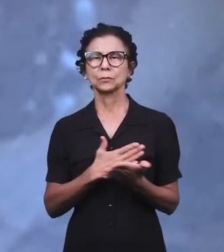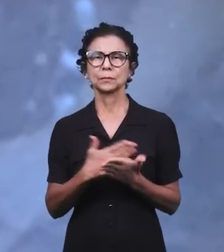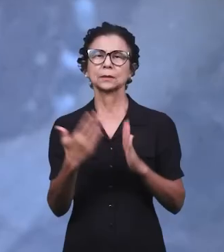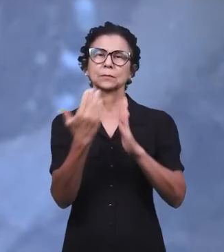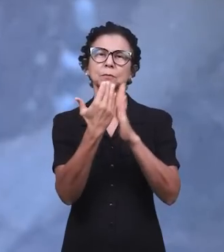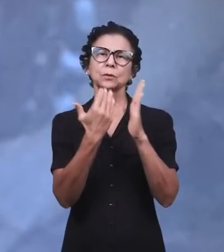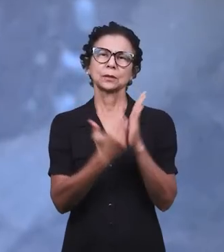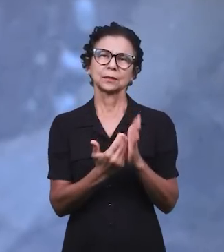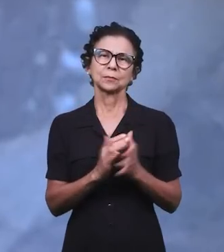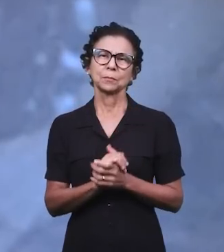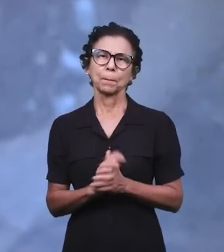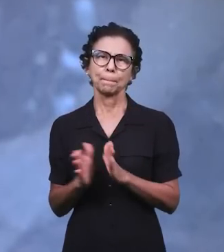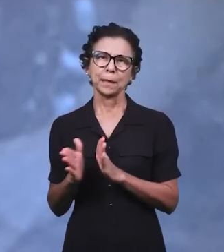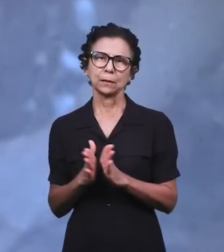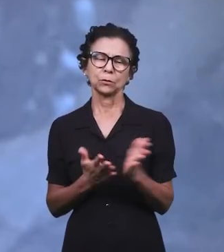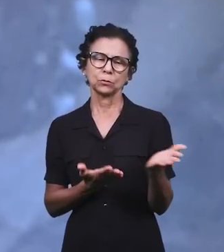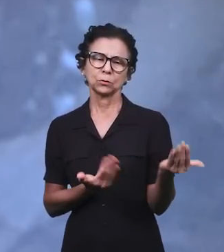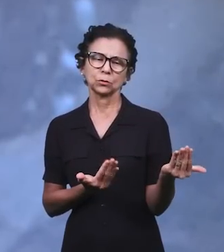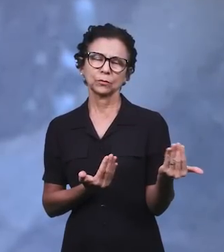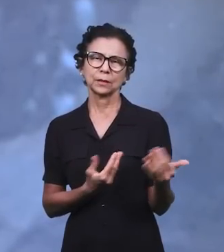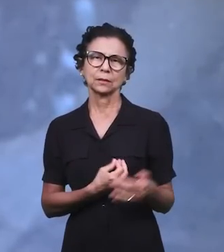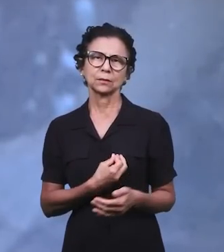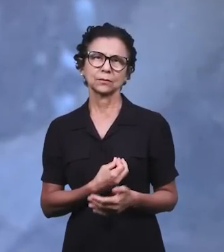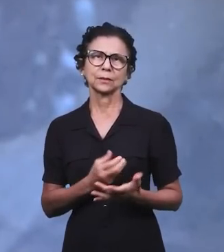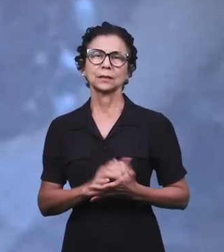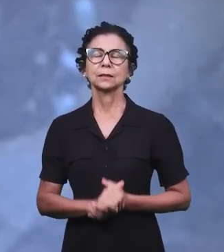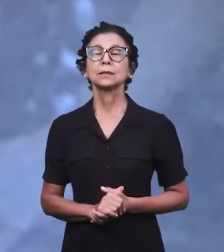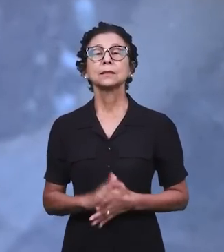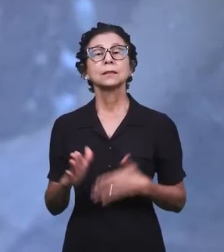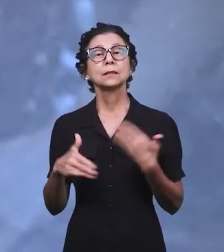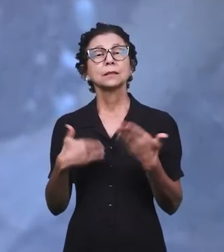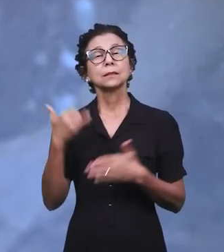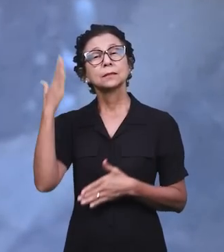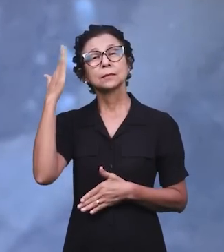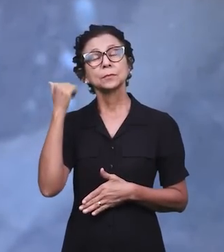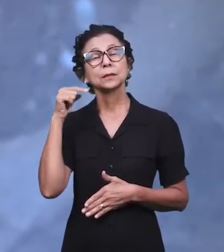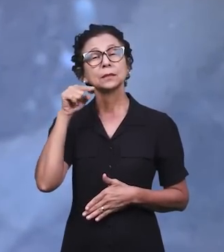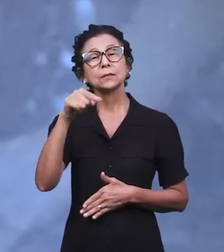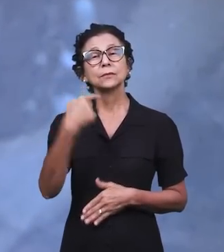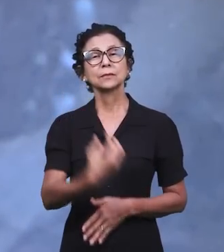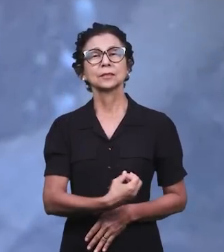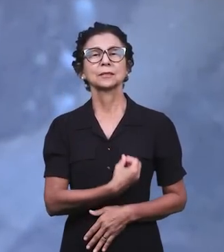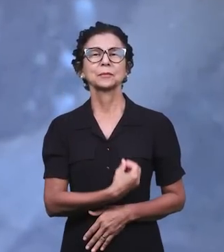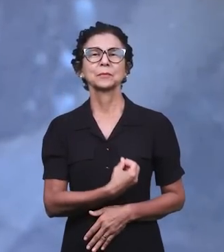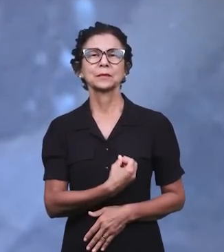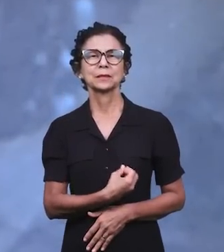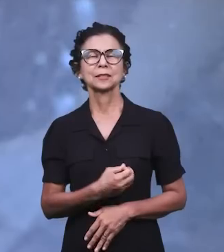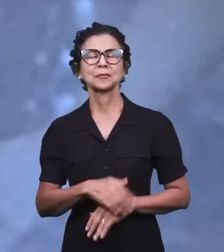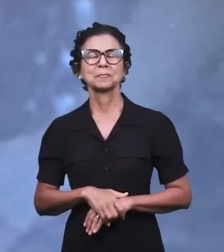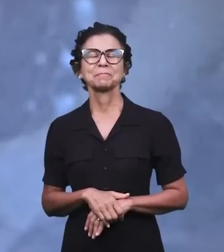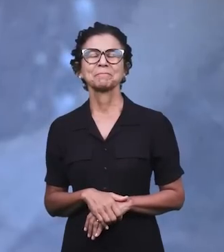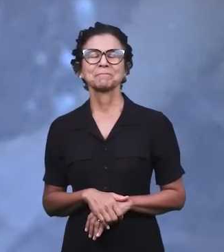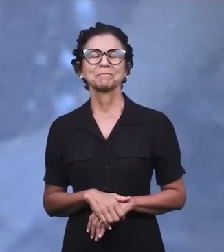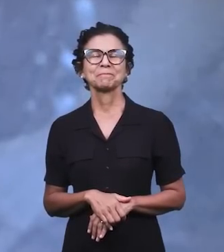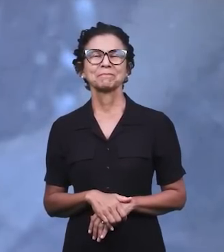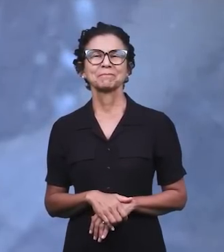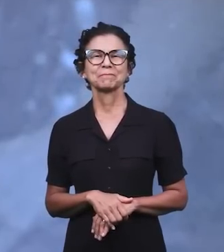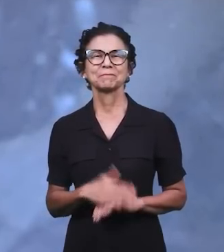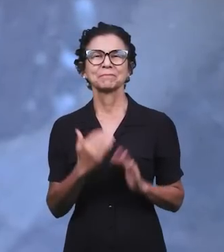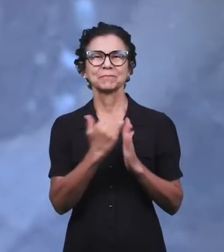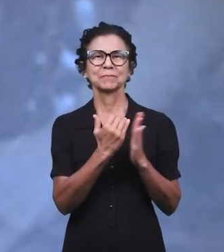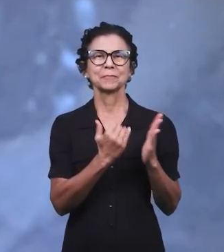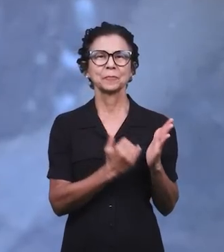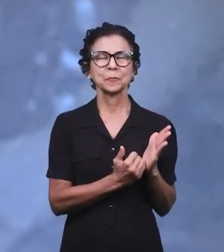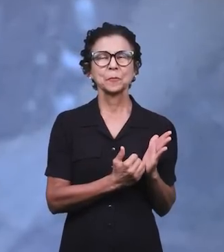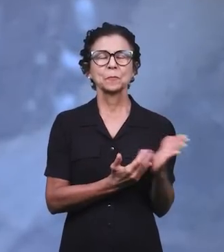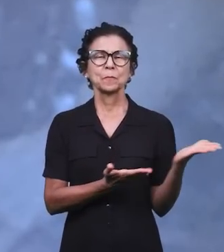Mocidade. É uma alegria saber que você está aí do outro lado, assistindo, participando desse momento junto conosco. O programa dos jovens é